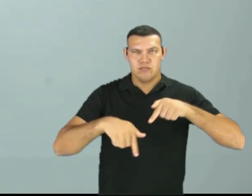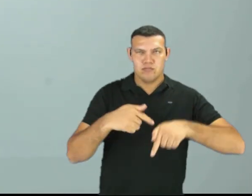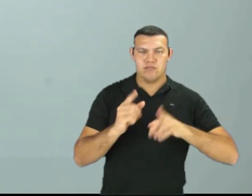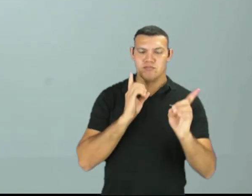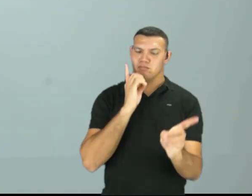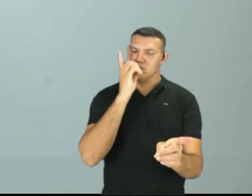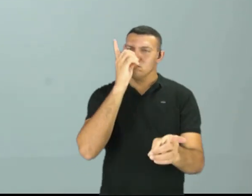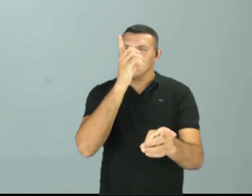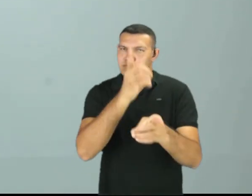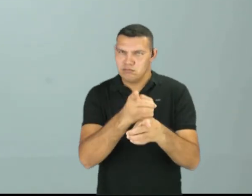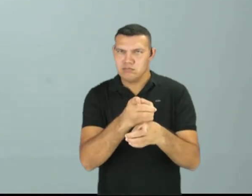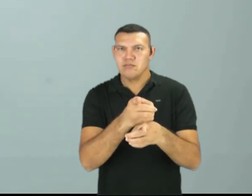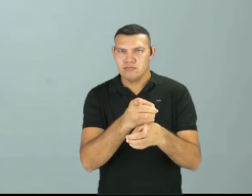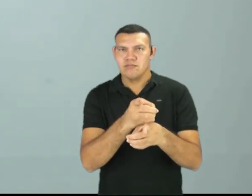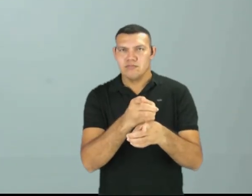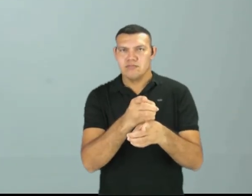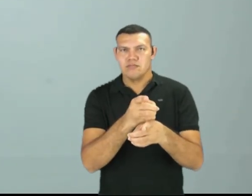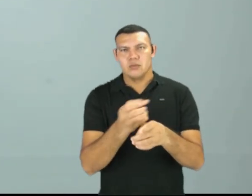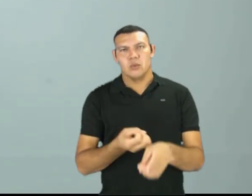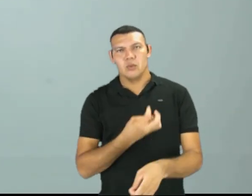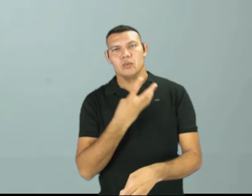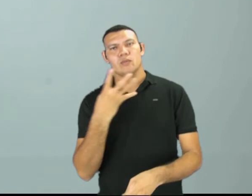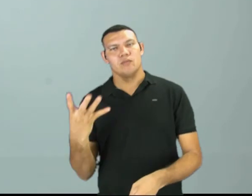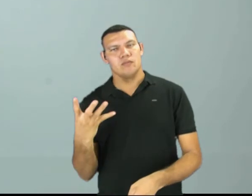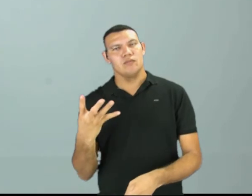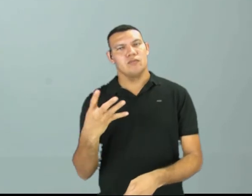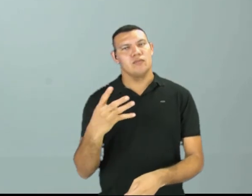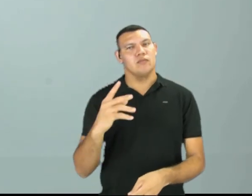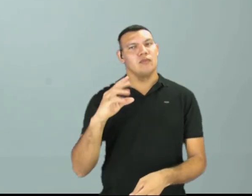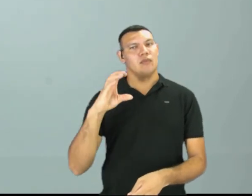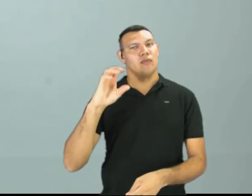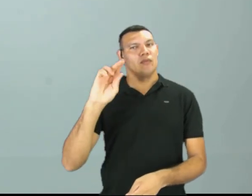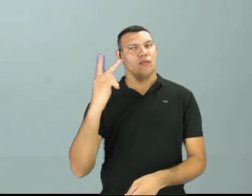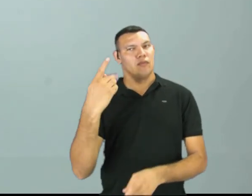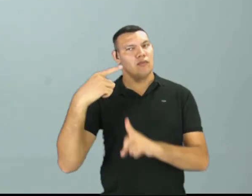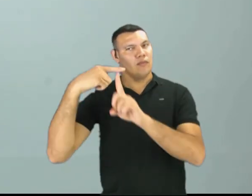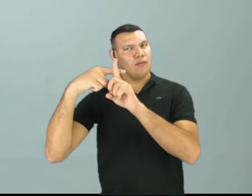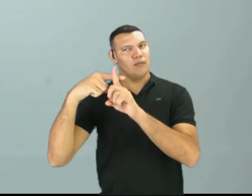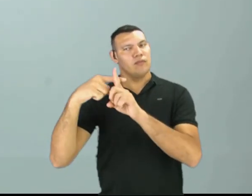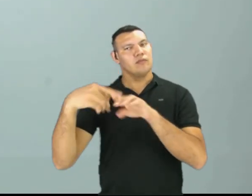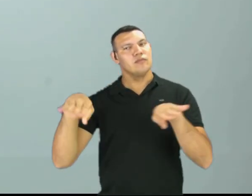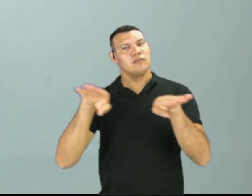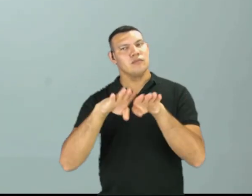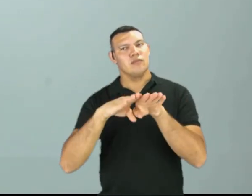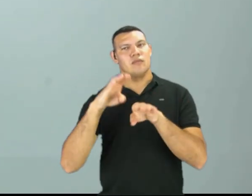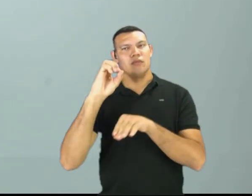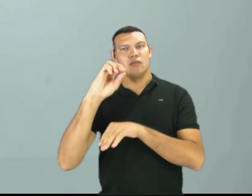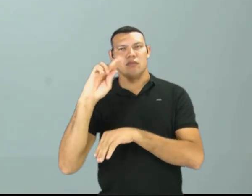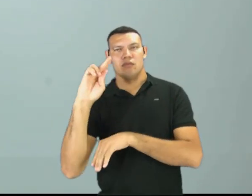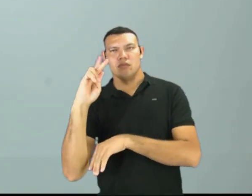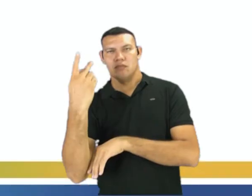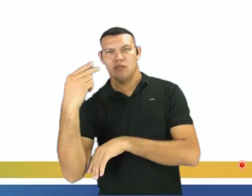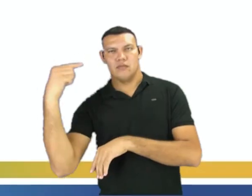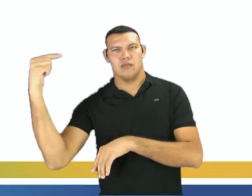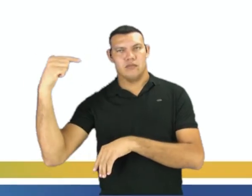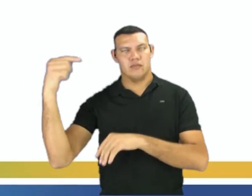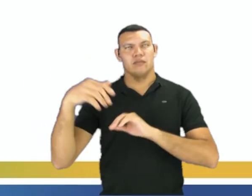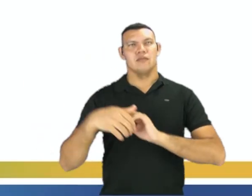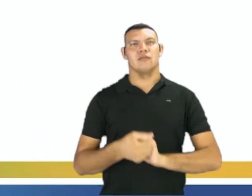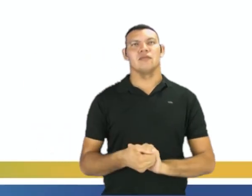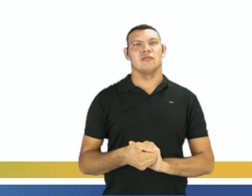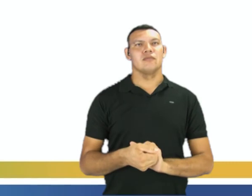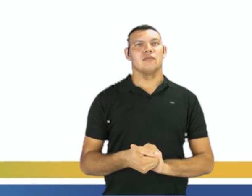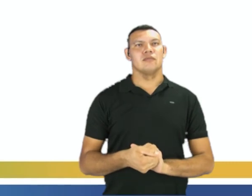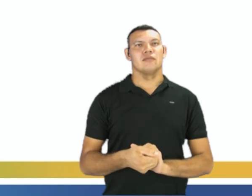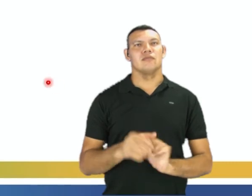determinar essa concentração, tanto de H+, como de OH-, ok? Então, nós temos aqui